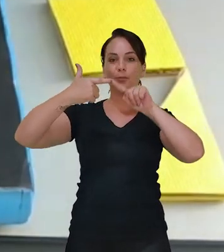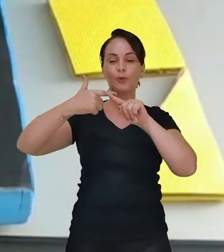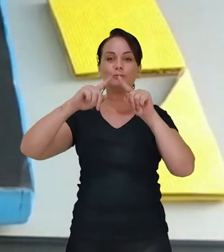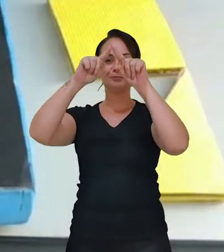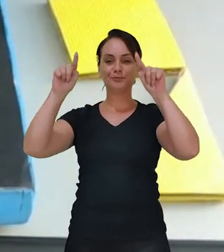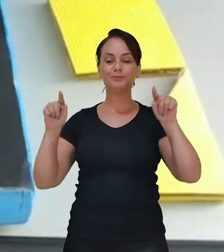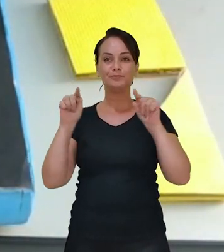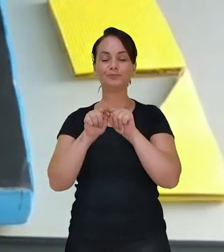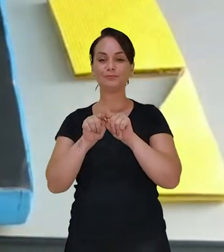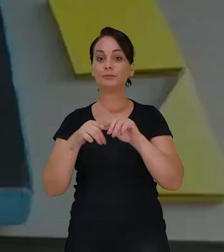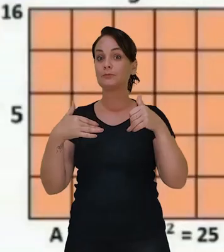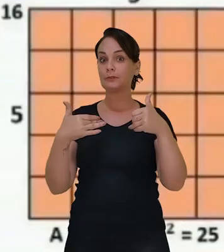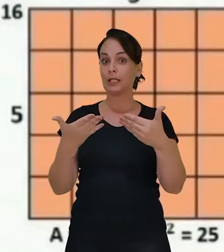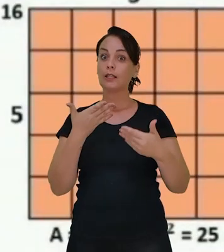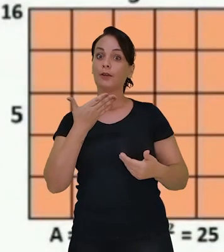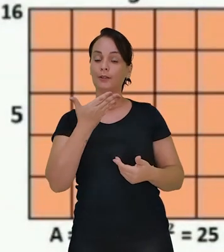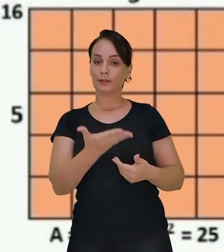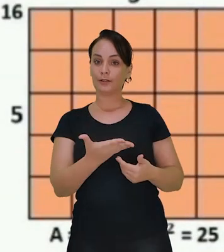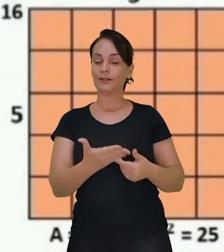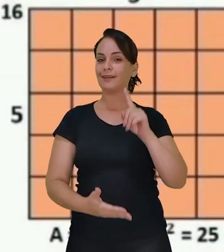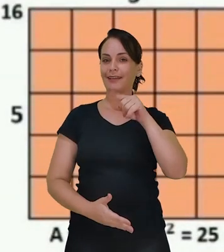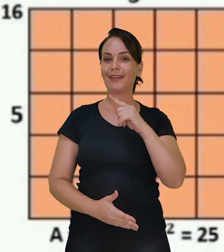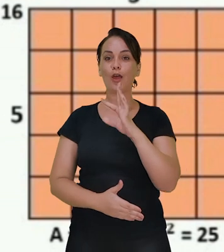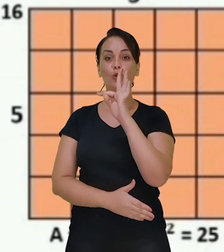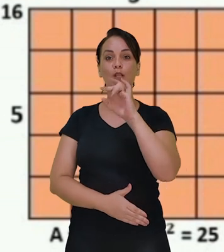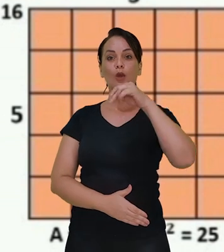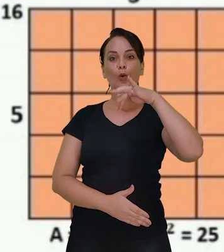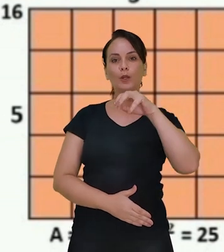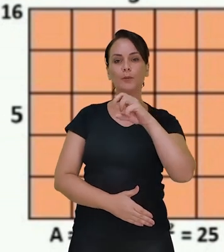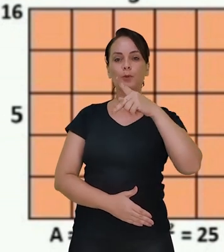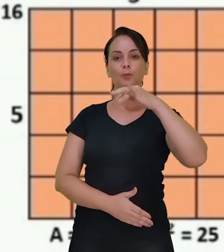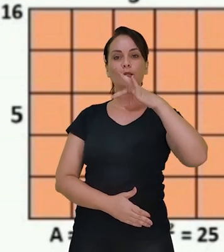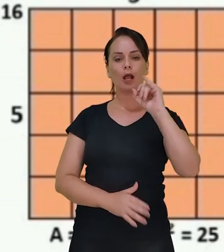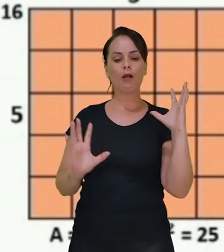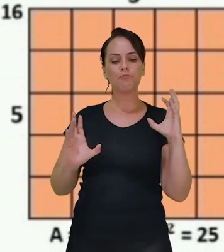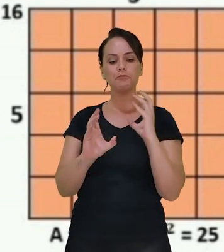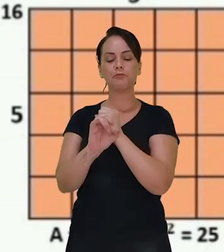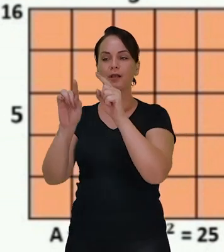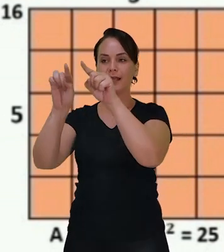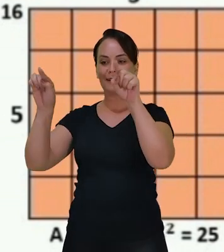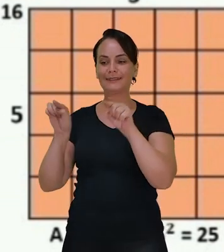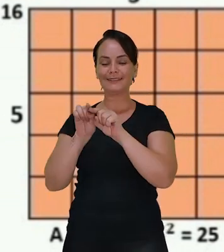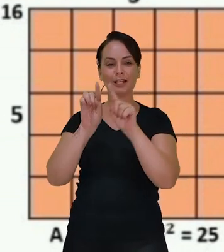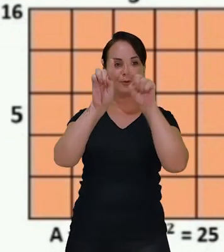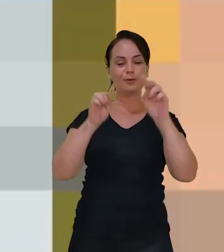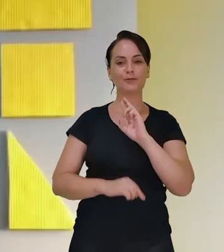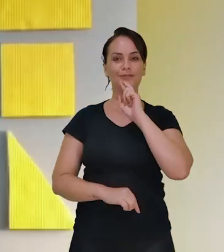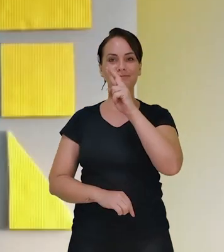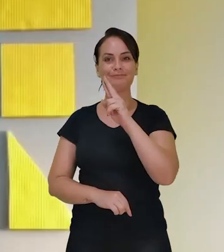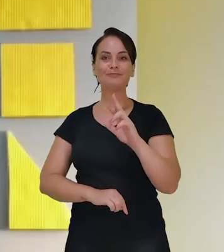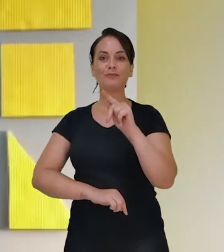triângulo retângulo. Então este é o Teorema de Pitágoras. A somatória dos quadrados dos catetos resulta no quadrado